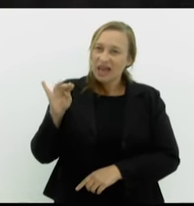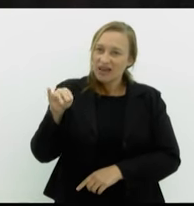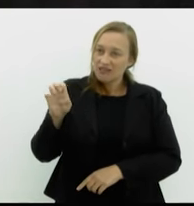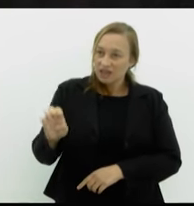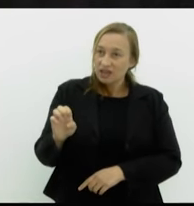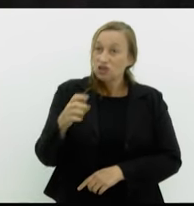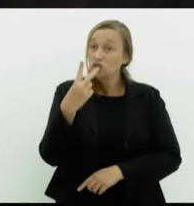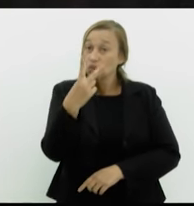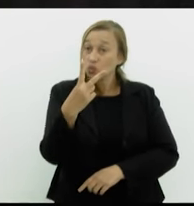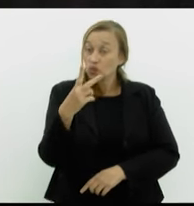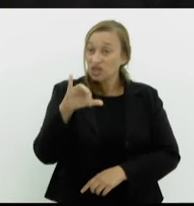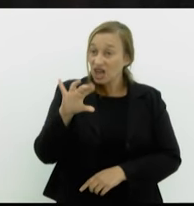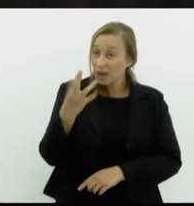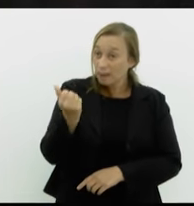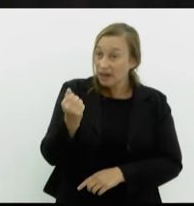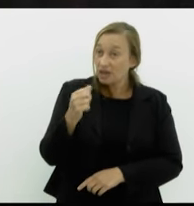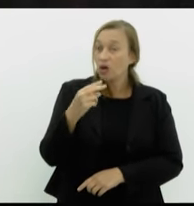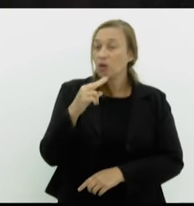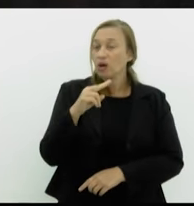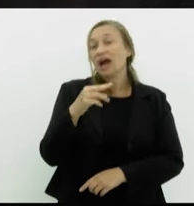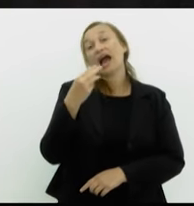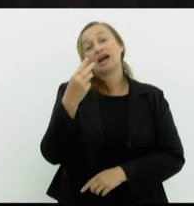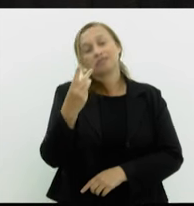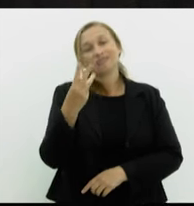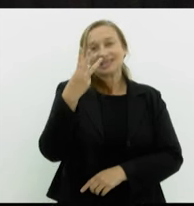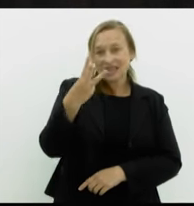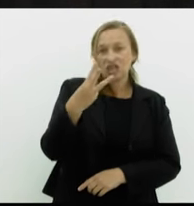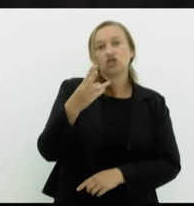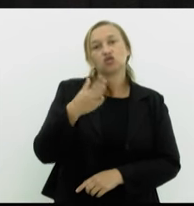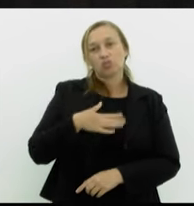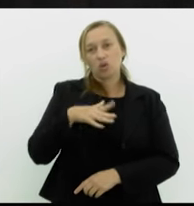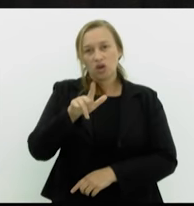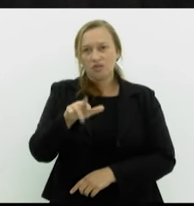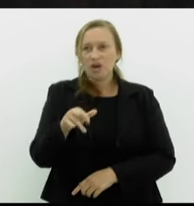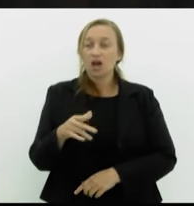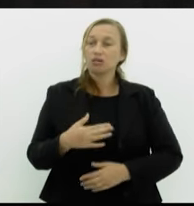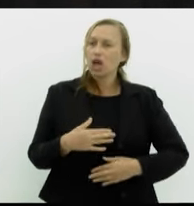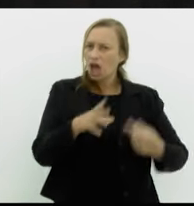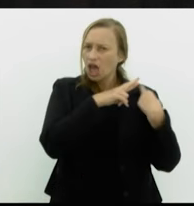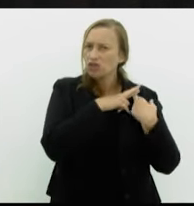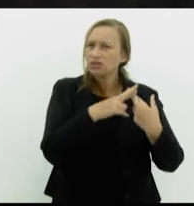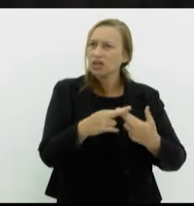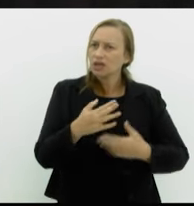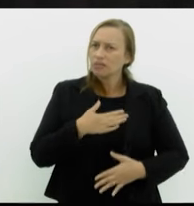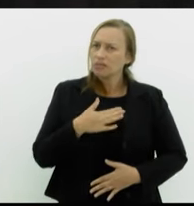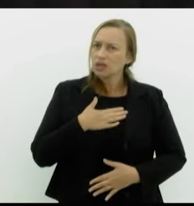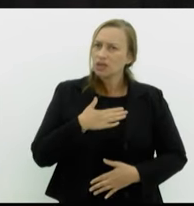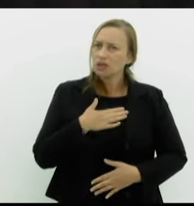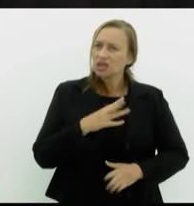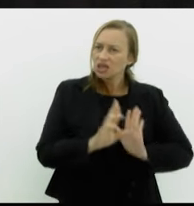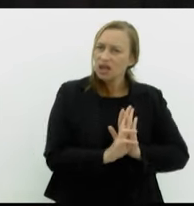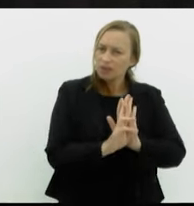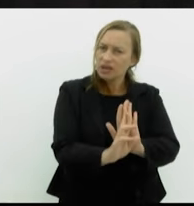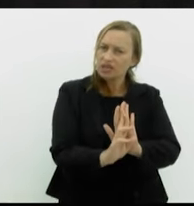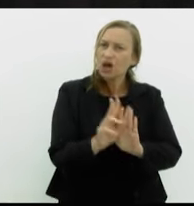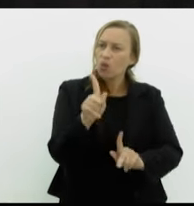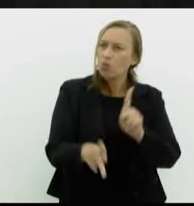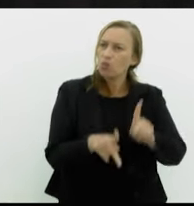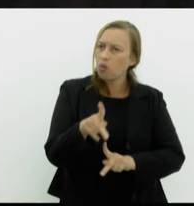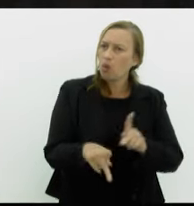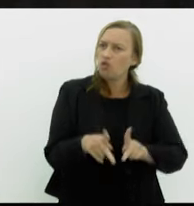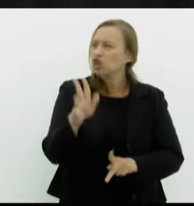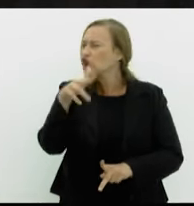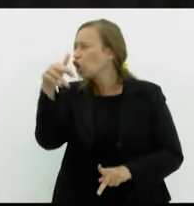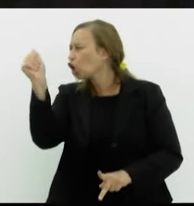campanhas, ou melhor, 3 campanhas do meu irmão, e me vi na responsabilidade de representar uma população que